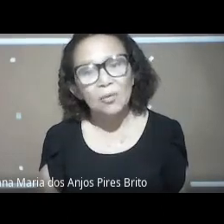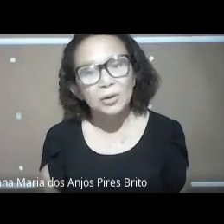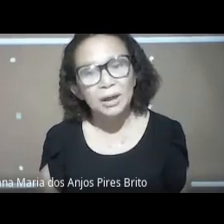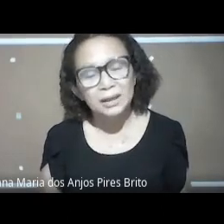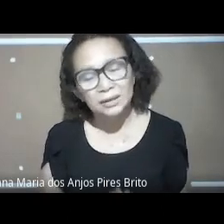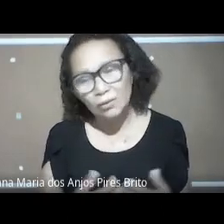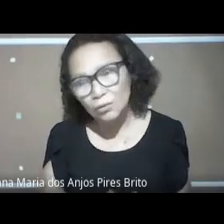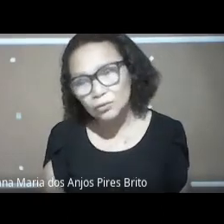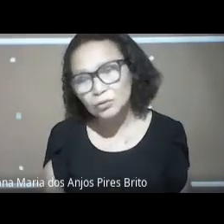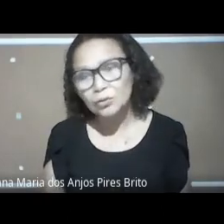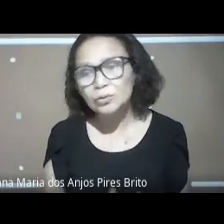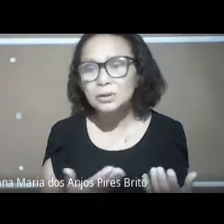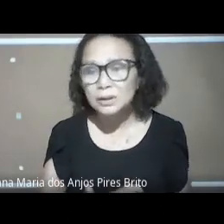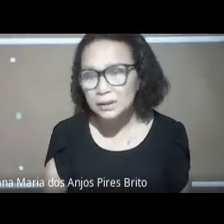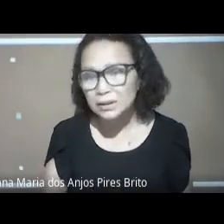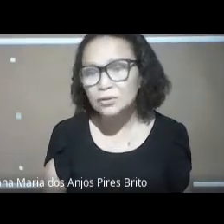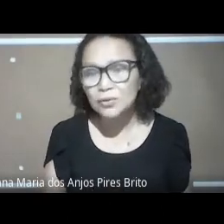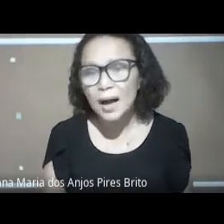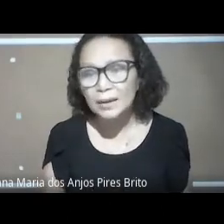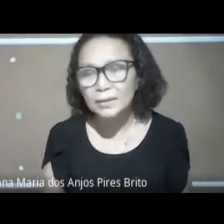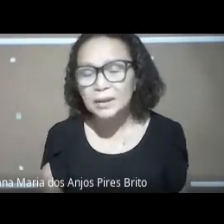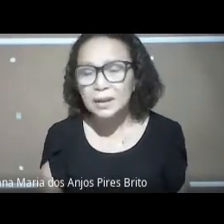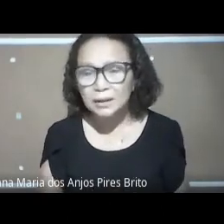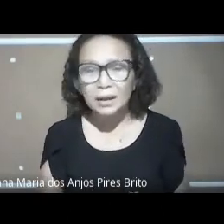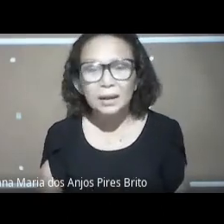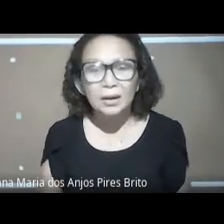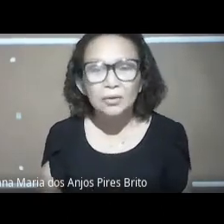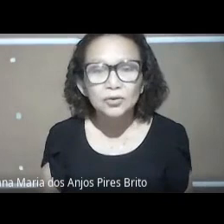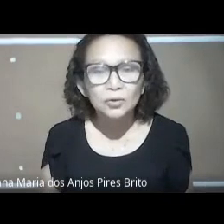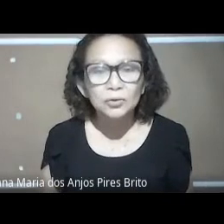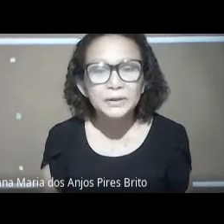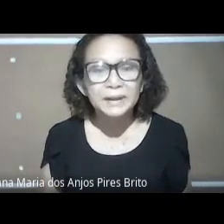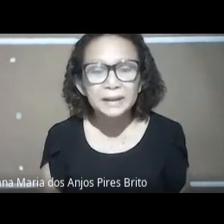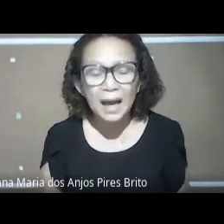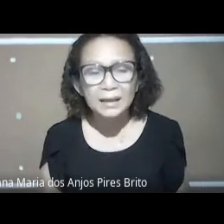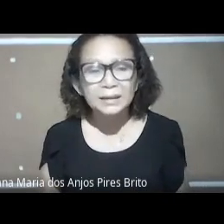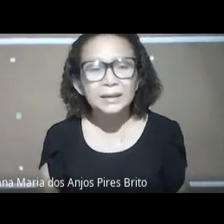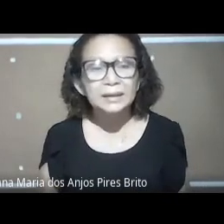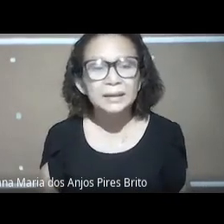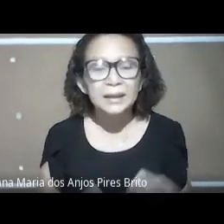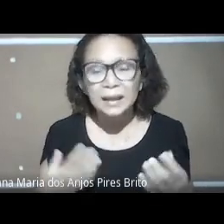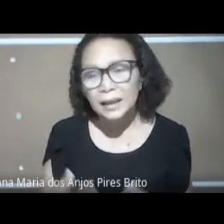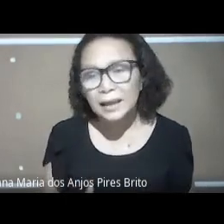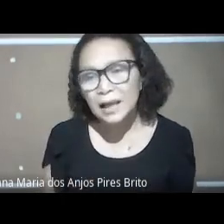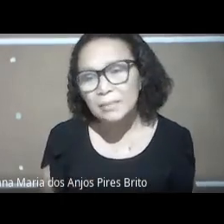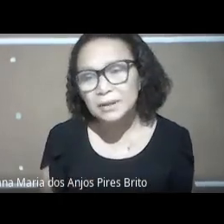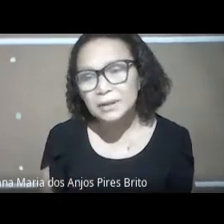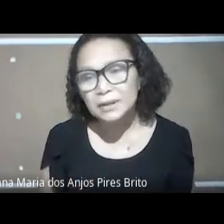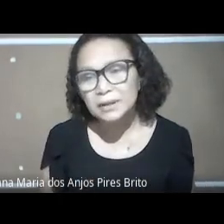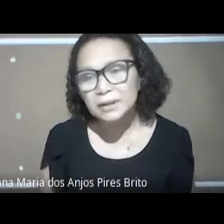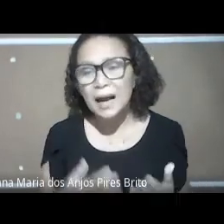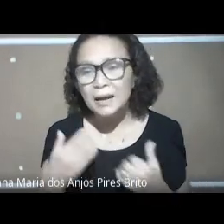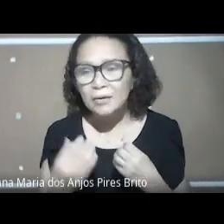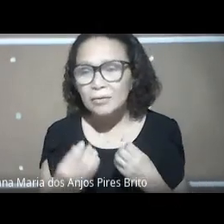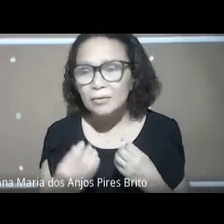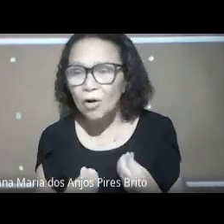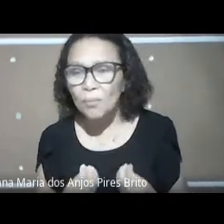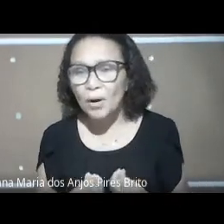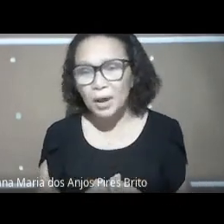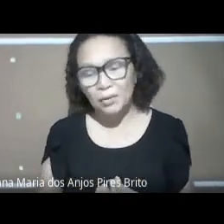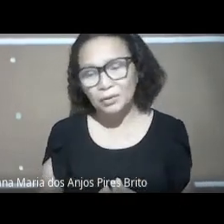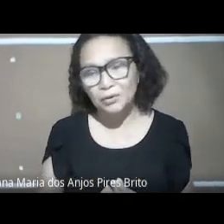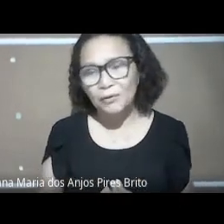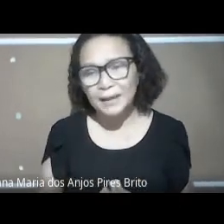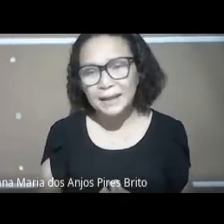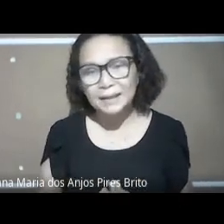para a comunicação com surdos, que são usuários, né? Com surdos sinalizantes. E iremos encerrar com